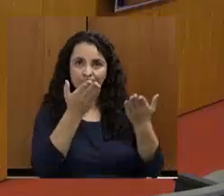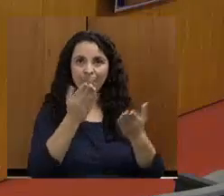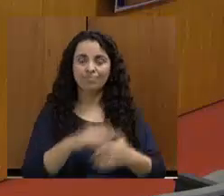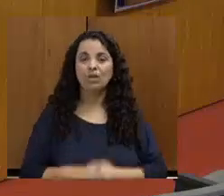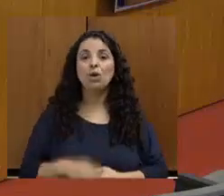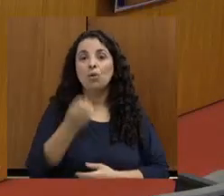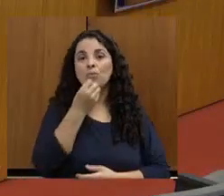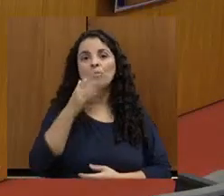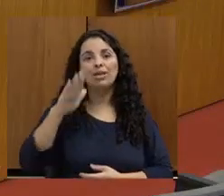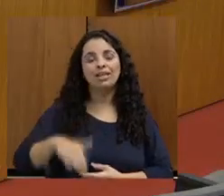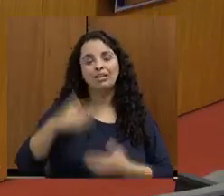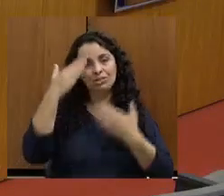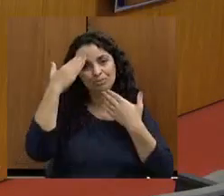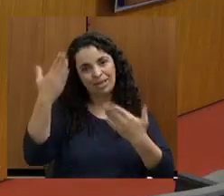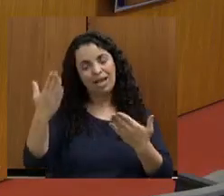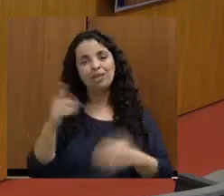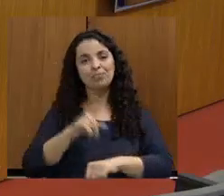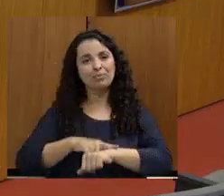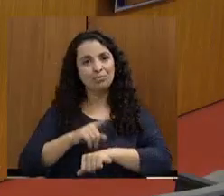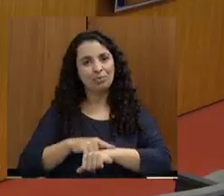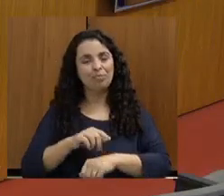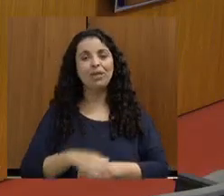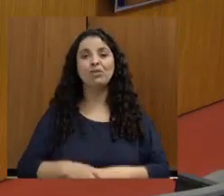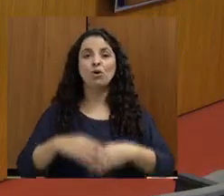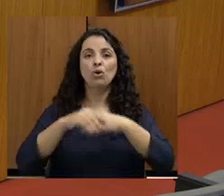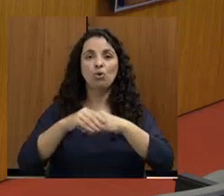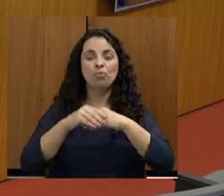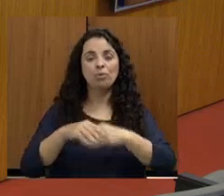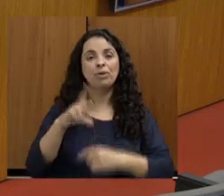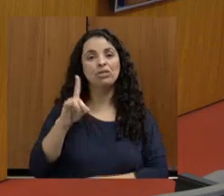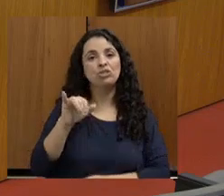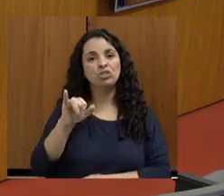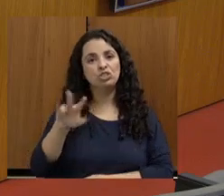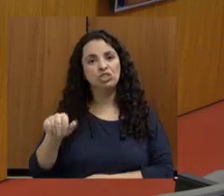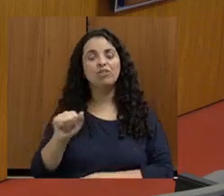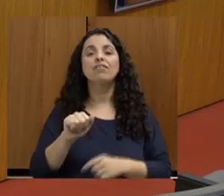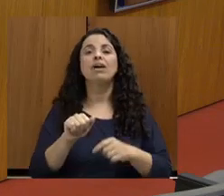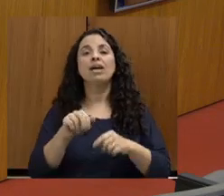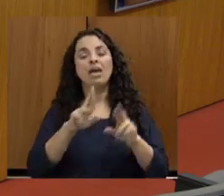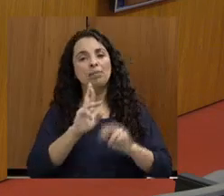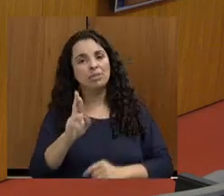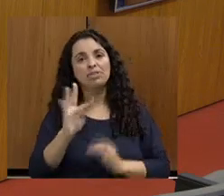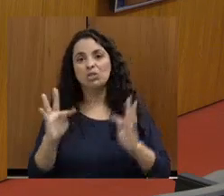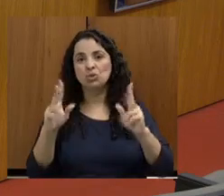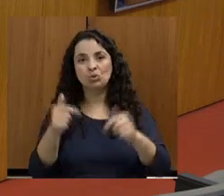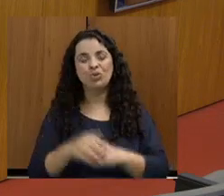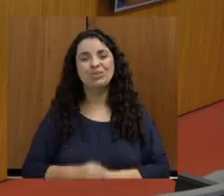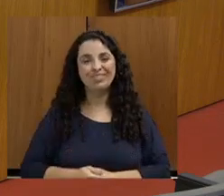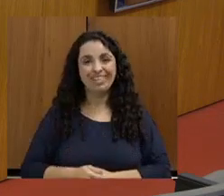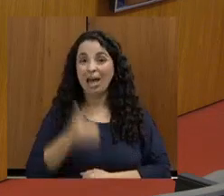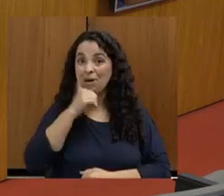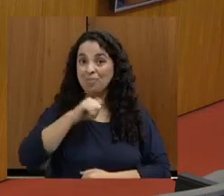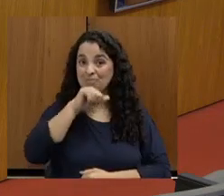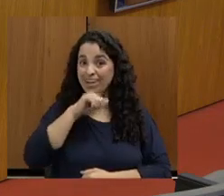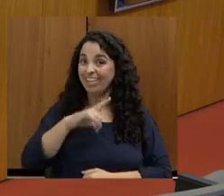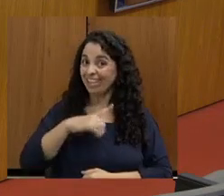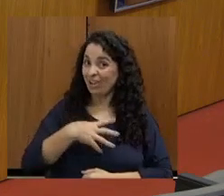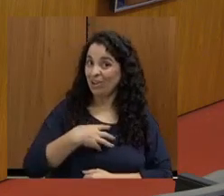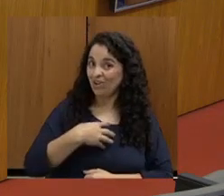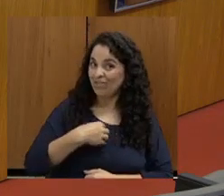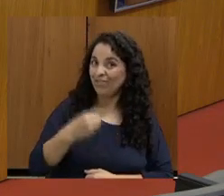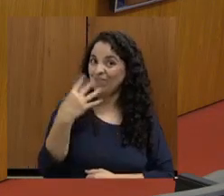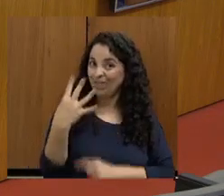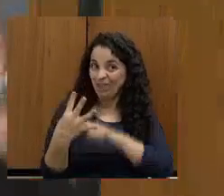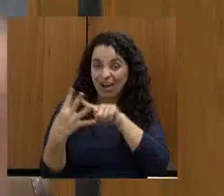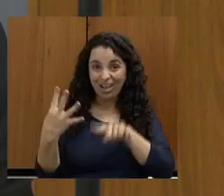pela oportunidade. Cumprimento a Diva, no nome de todos, que é mãe, mãe de quatro, não é Diva? Eu sou avô de